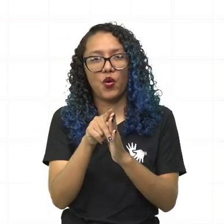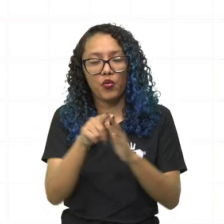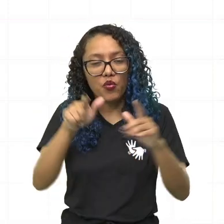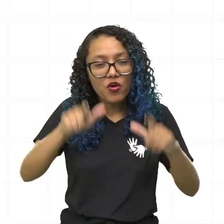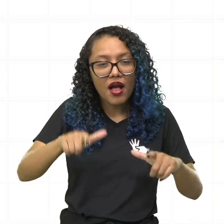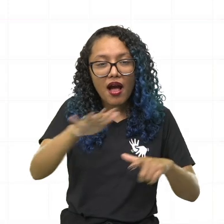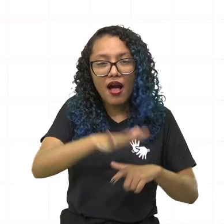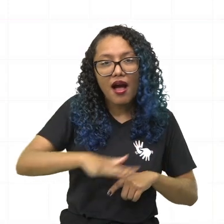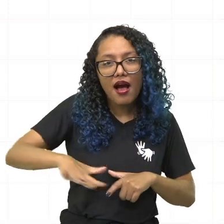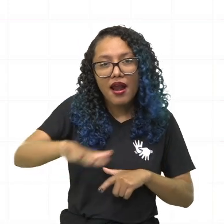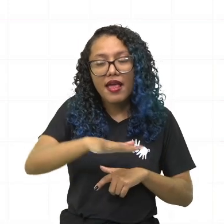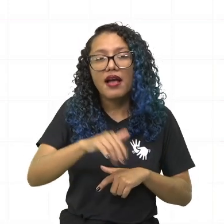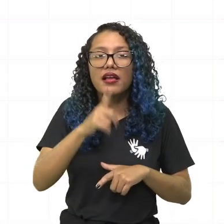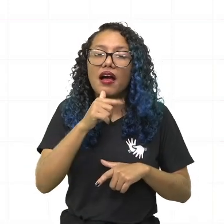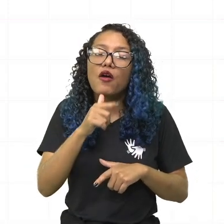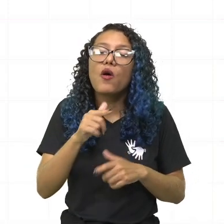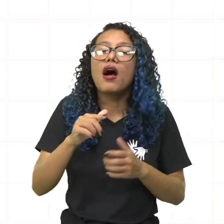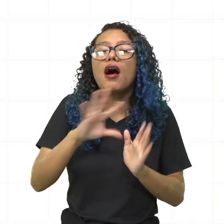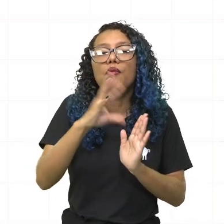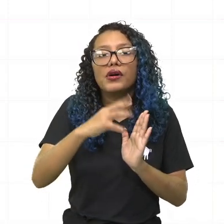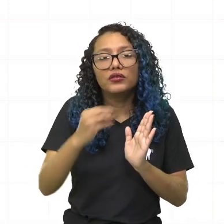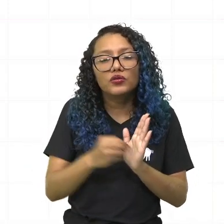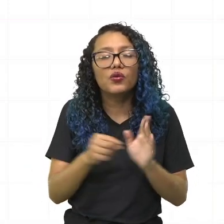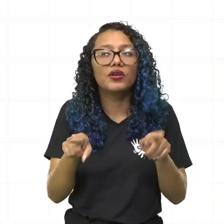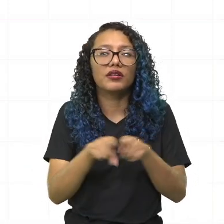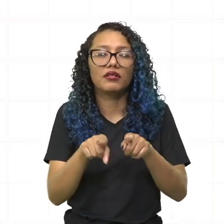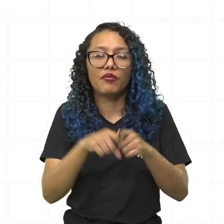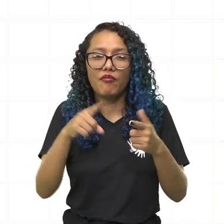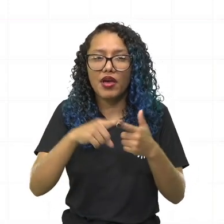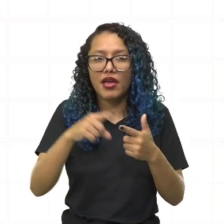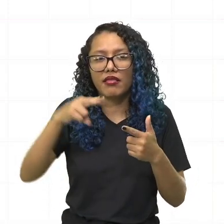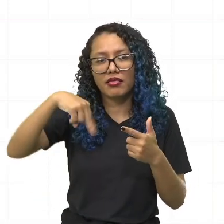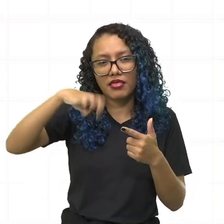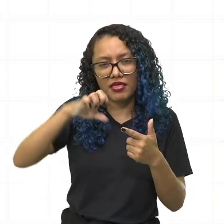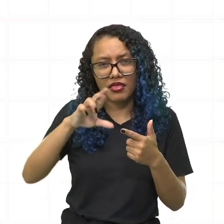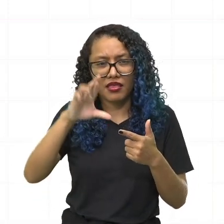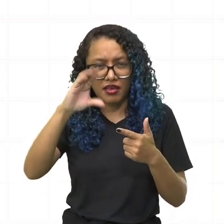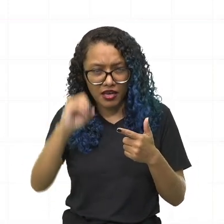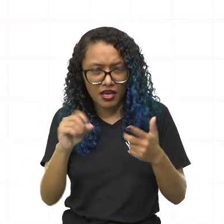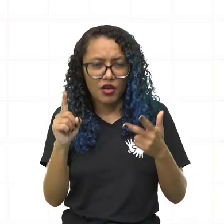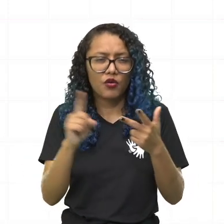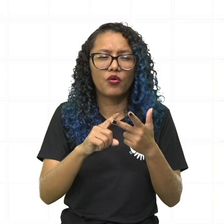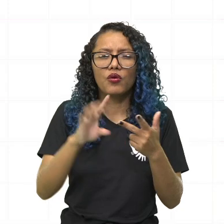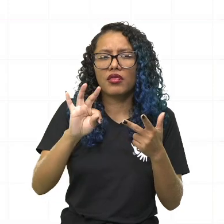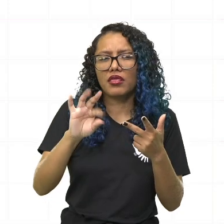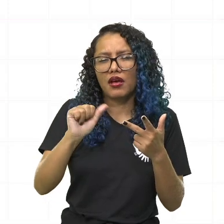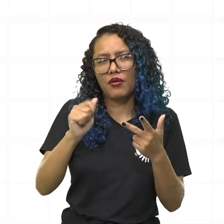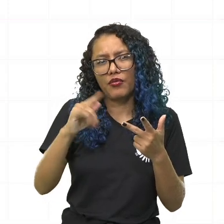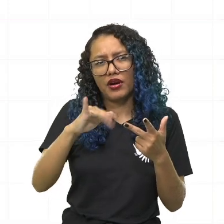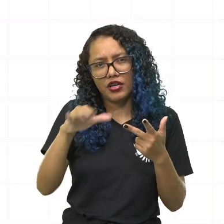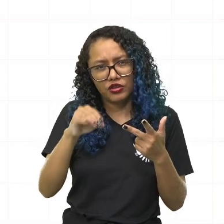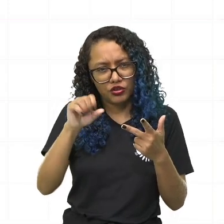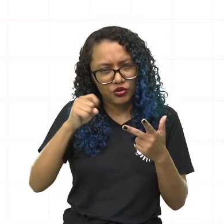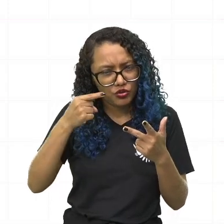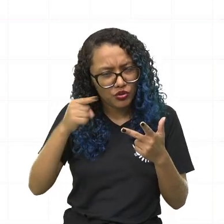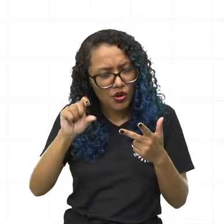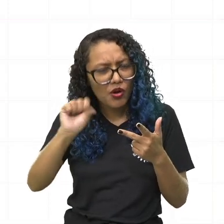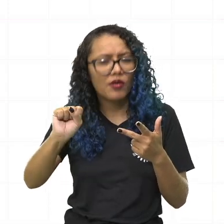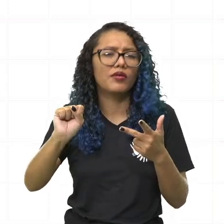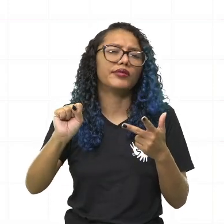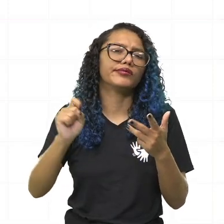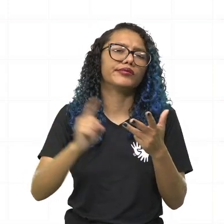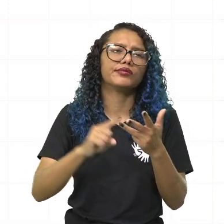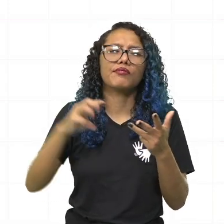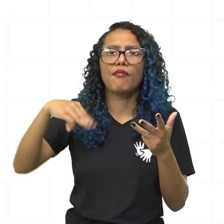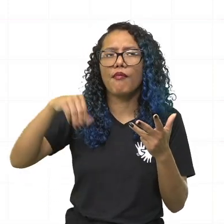amazônica, o Rio Negro, né? O rio Tapajós. A gente tem o rio Madeira também, que todos esses